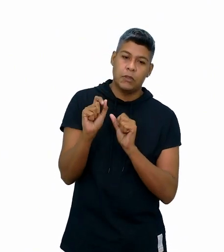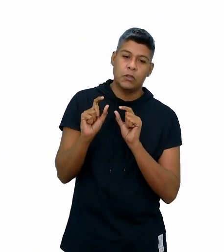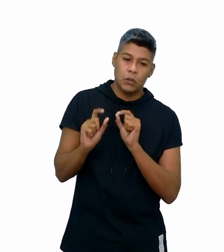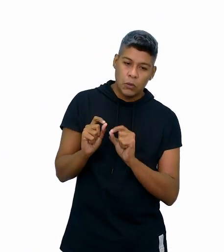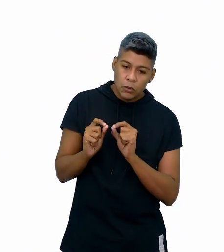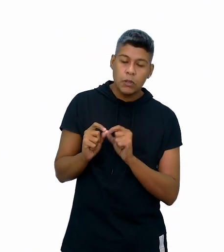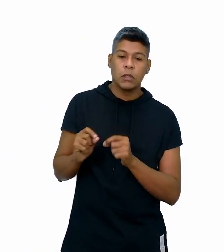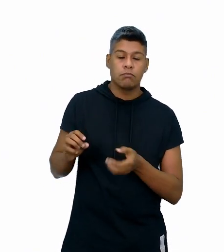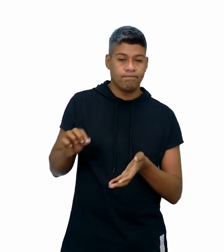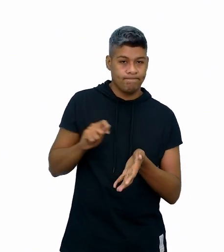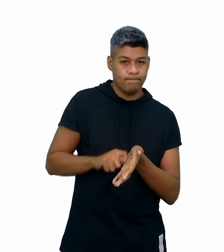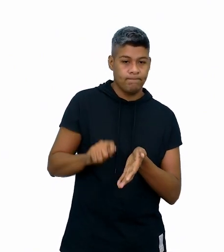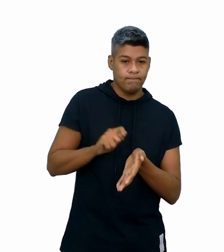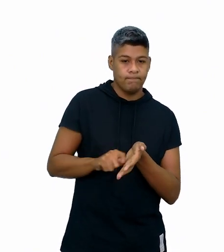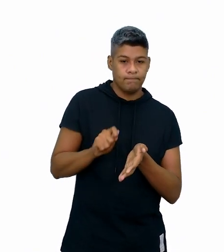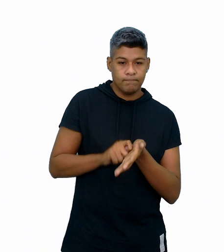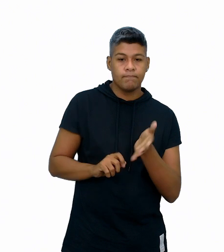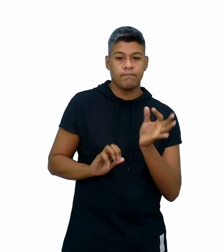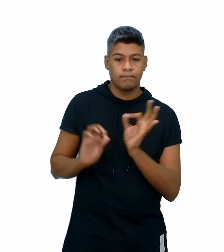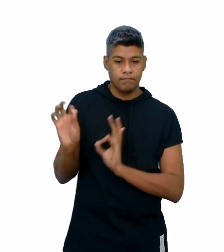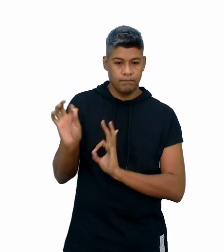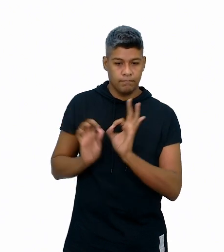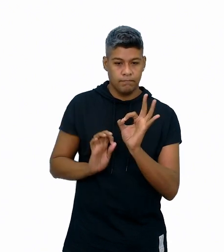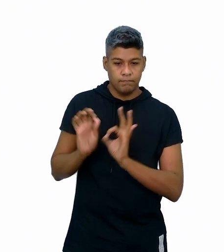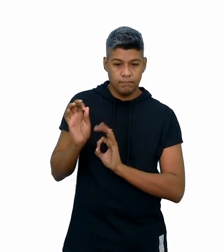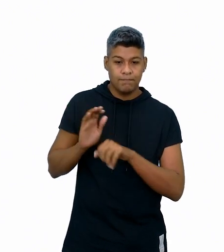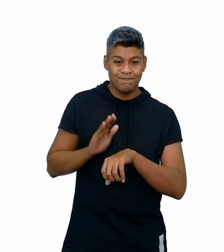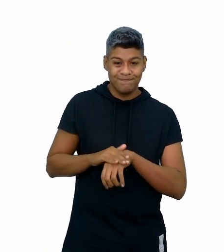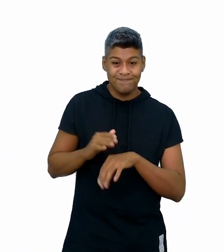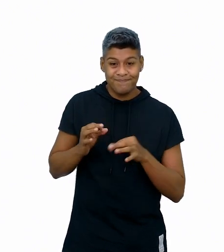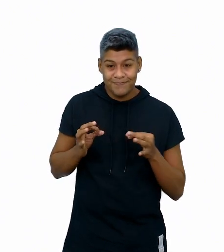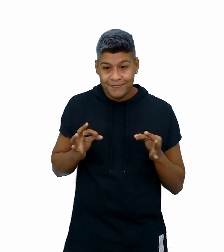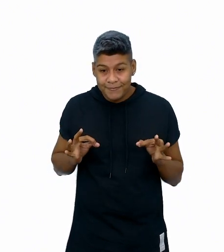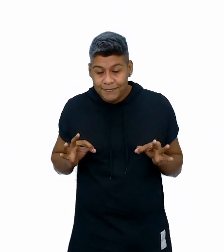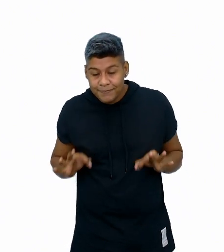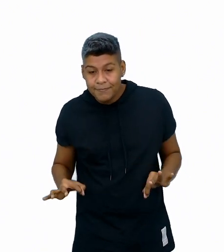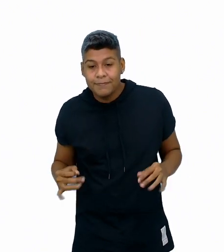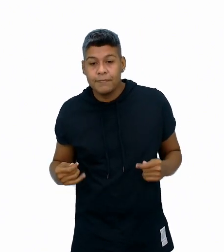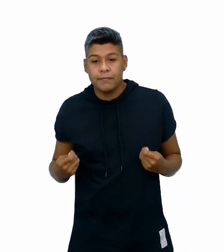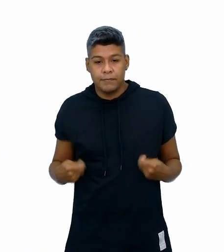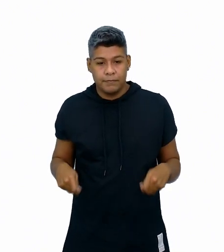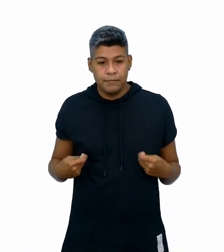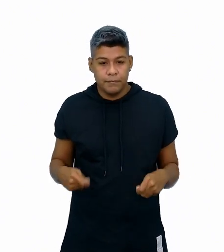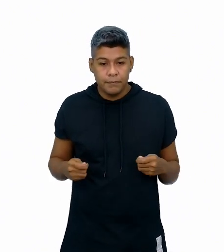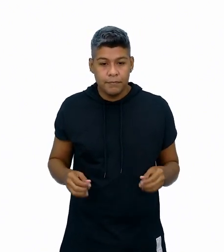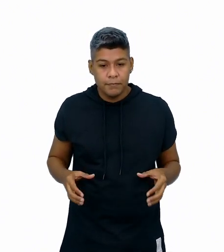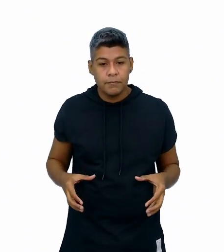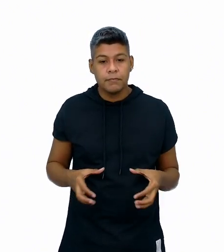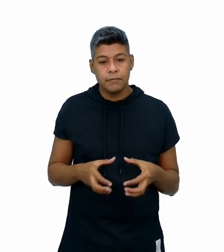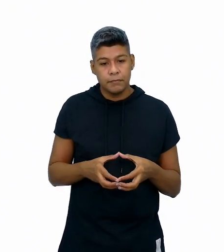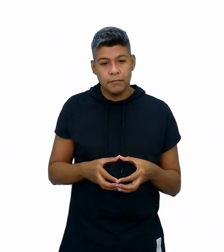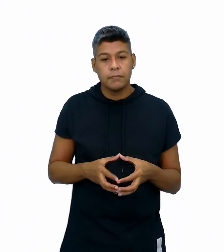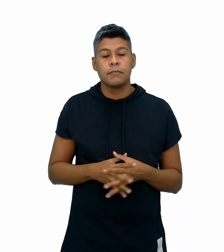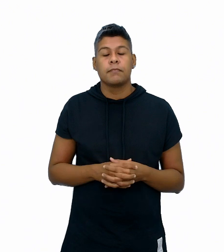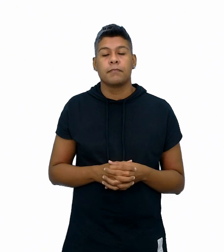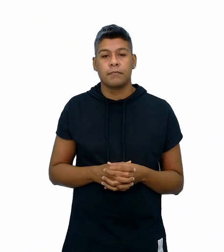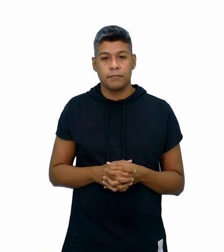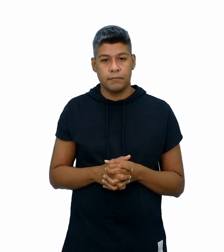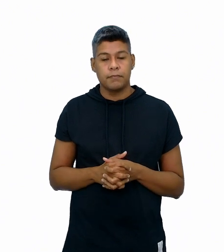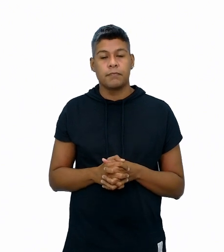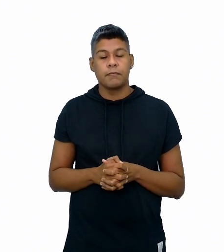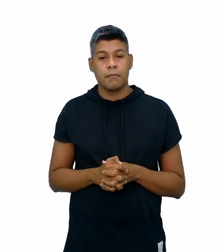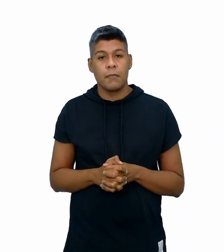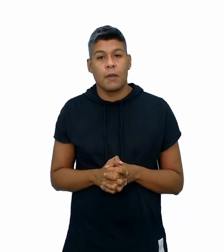possam tomar nota, realizar esse planejamento de maneira mais ajustada às necessidades da sua turma, e vocês